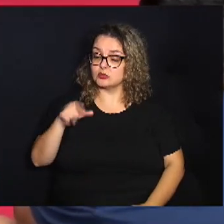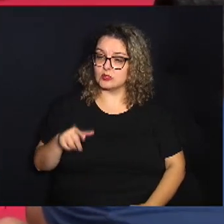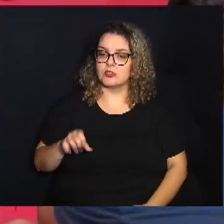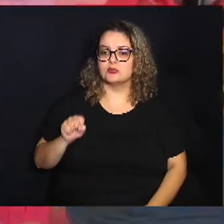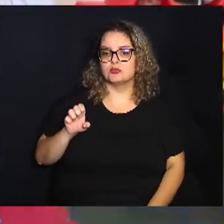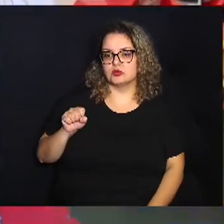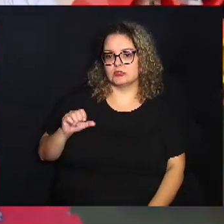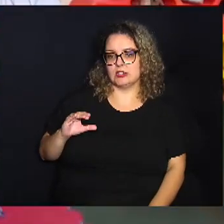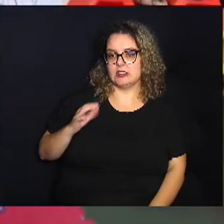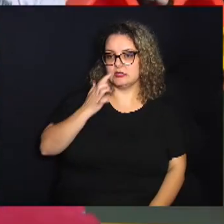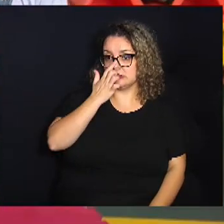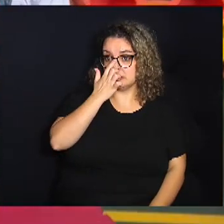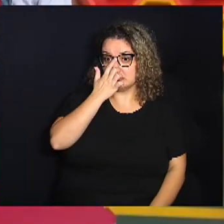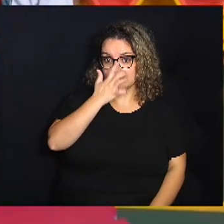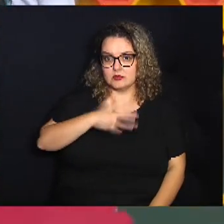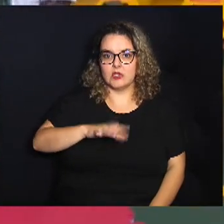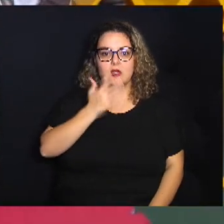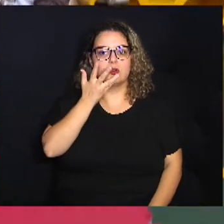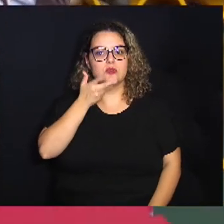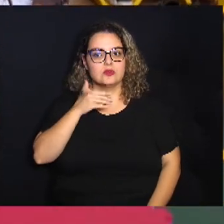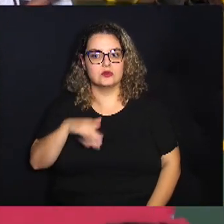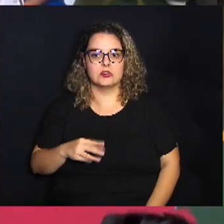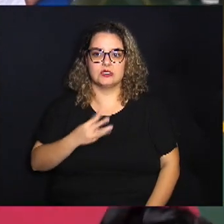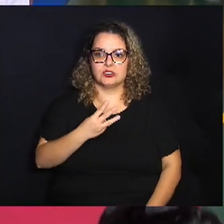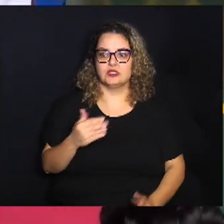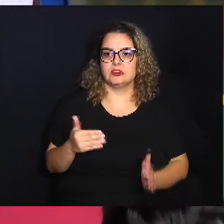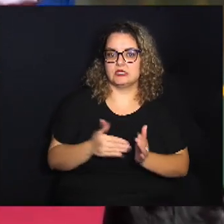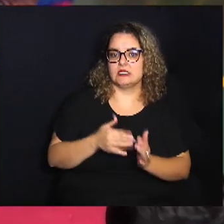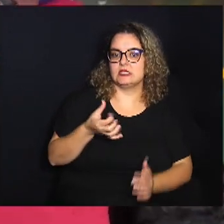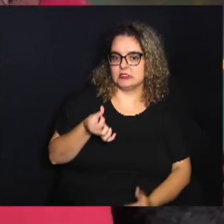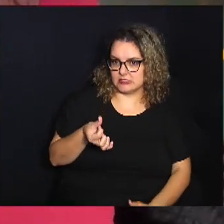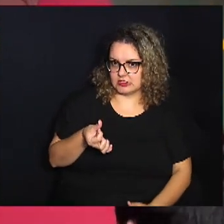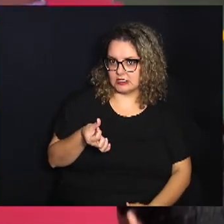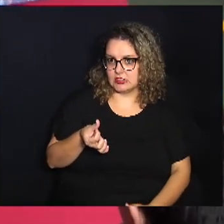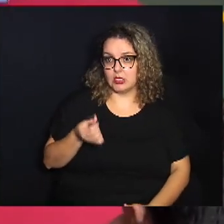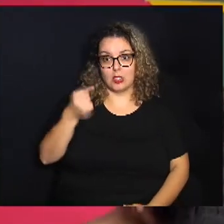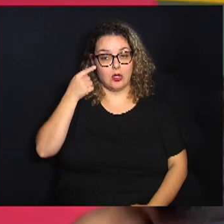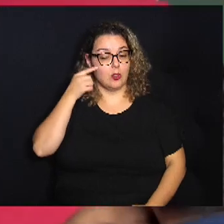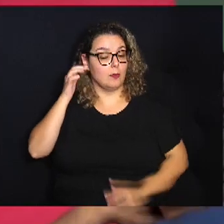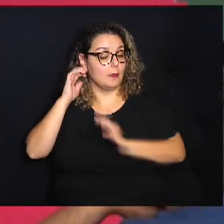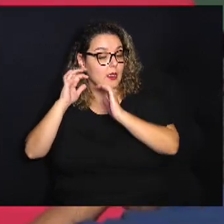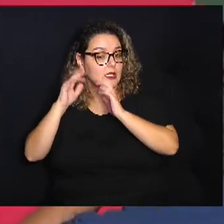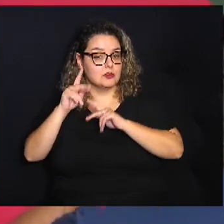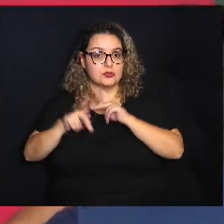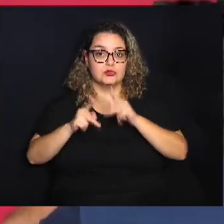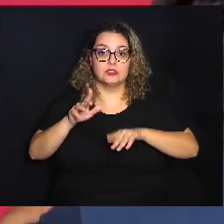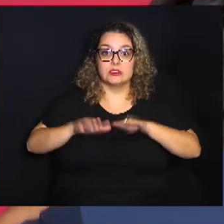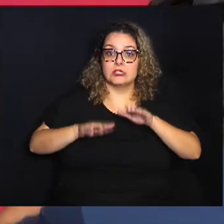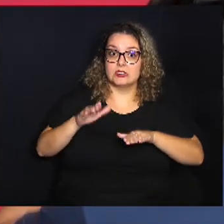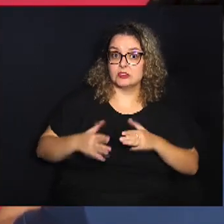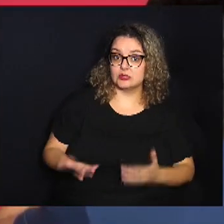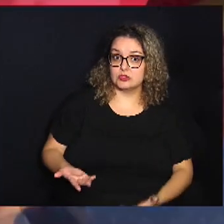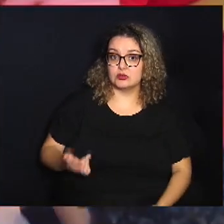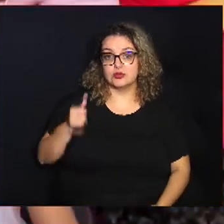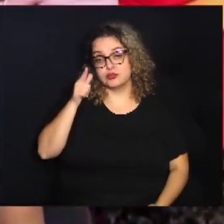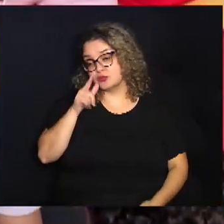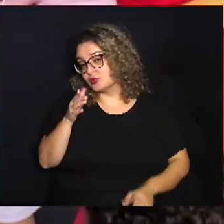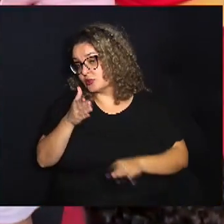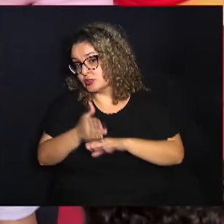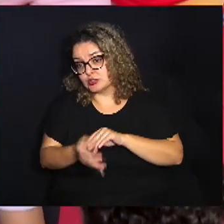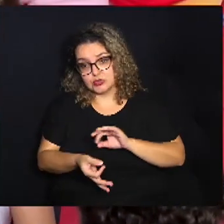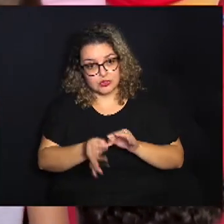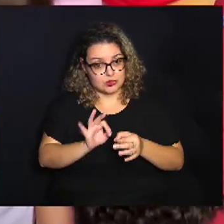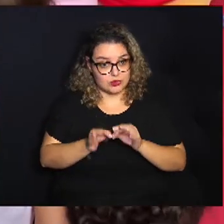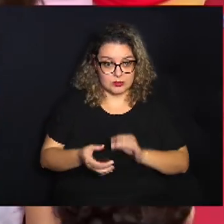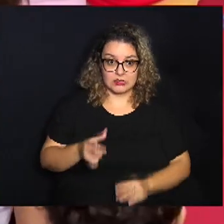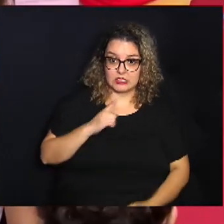SESC, destinado para crianças de 3 a 6 anos, pensando nesse público que às vezes não consegue acessar uma oficina, que